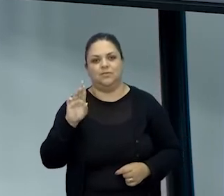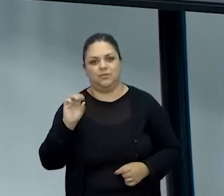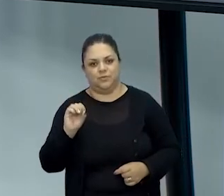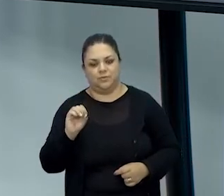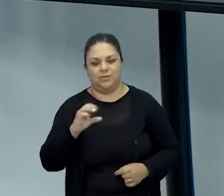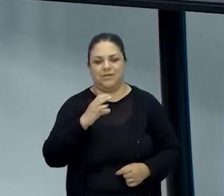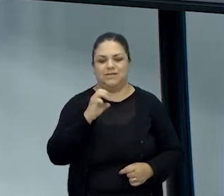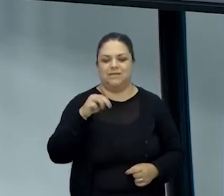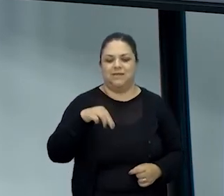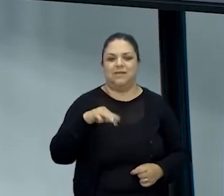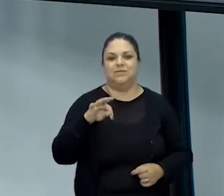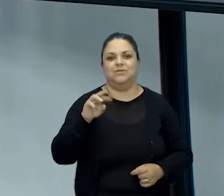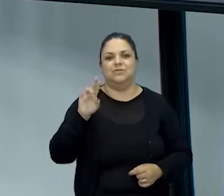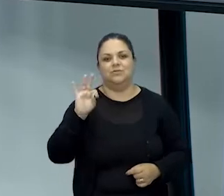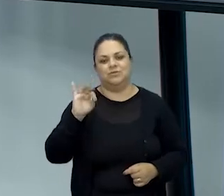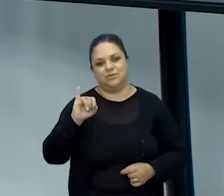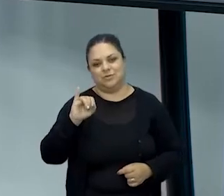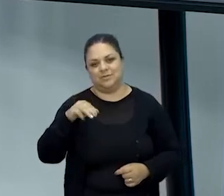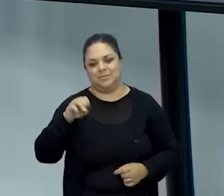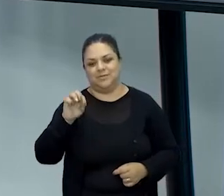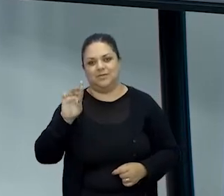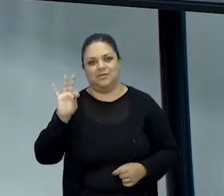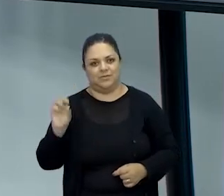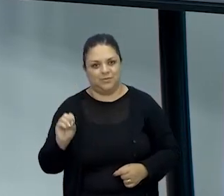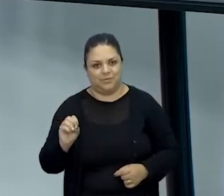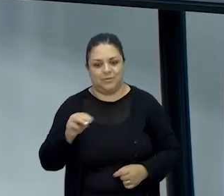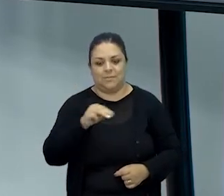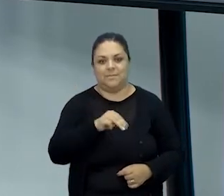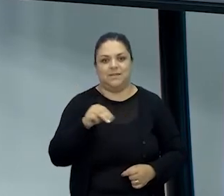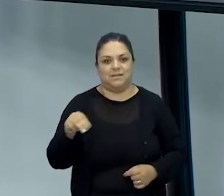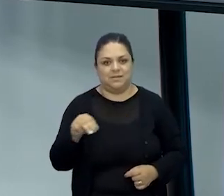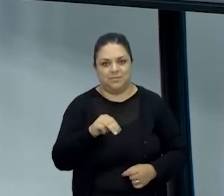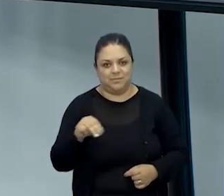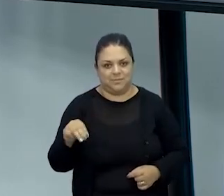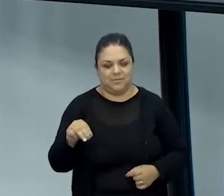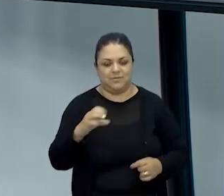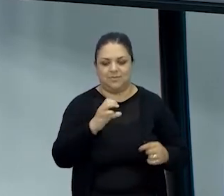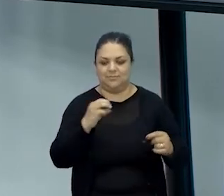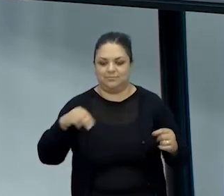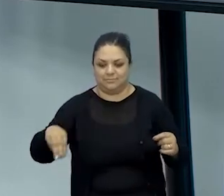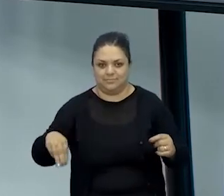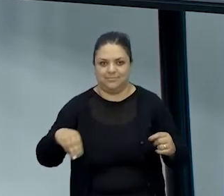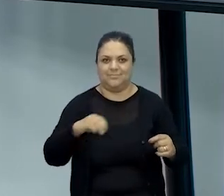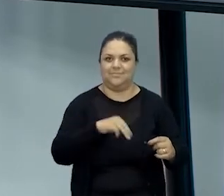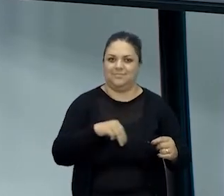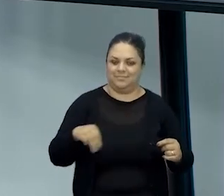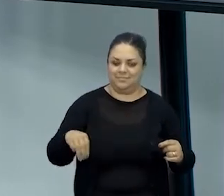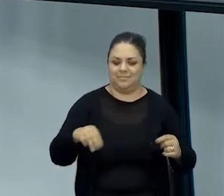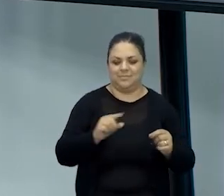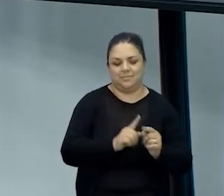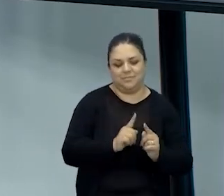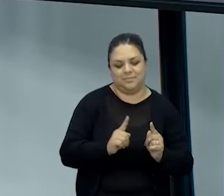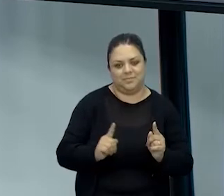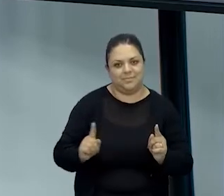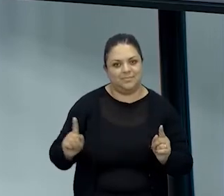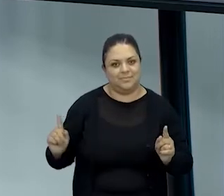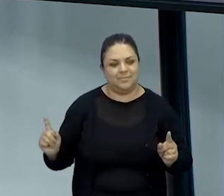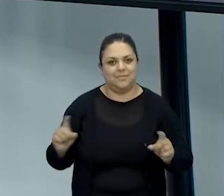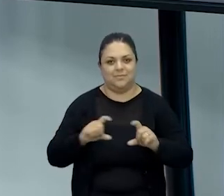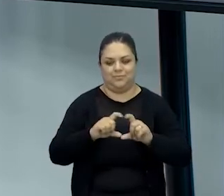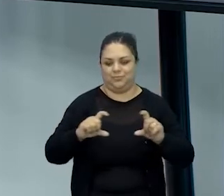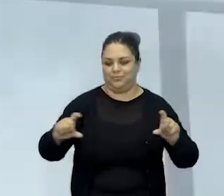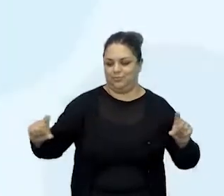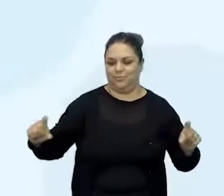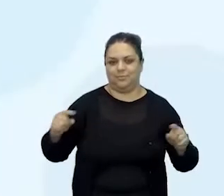né? Então, quando a gente for fazer os nossos desenhos, né? Qual seria a escala mais apropriada